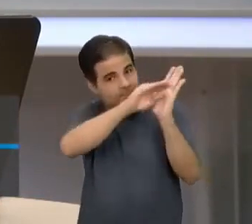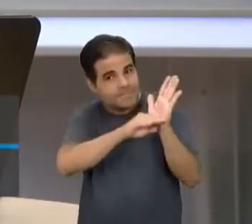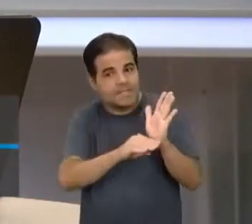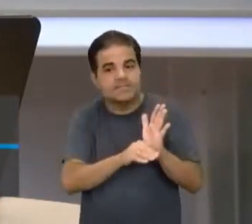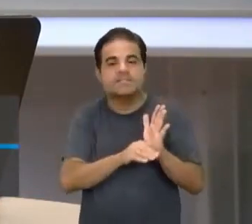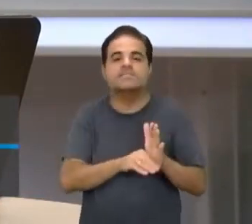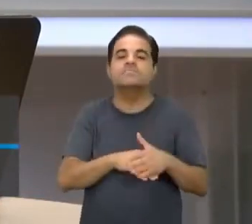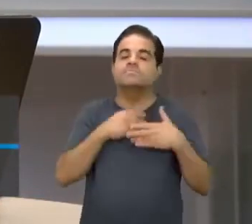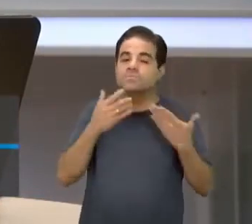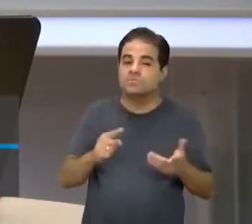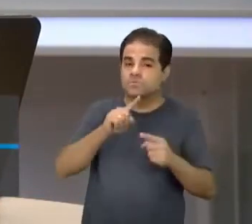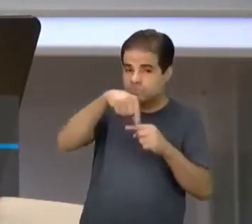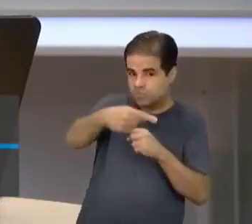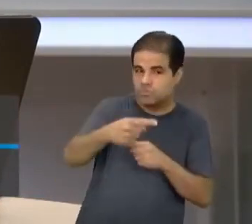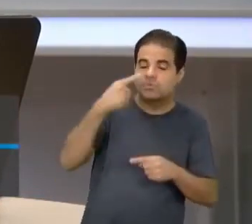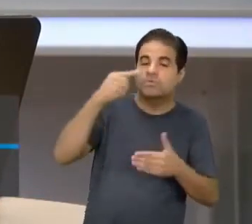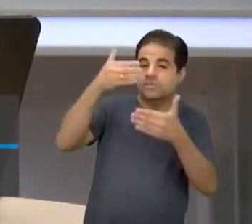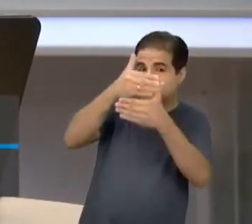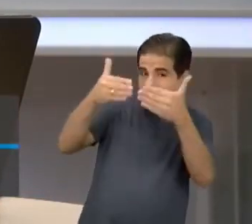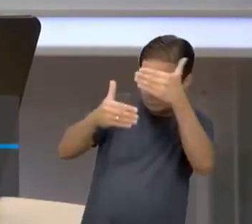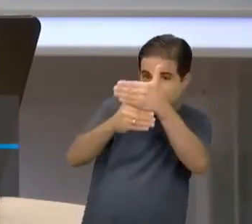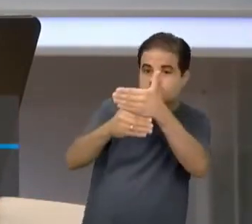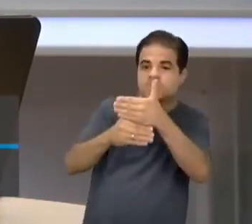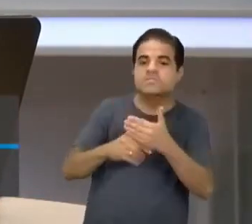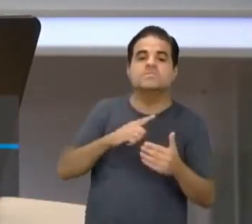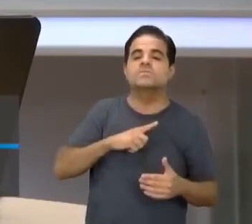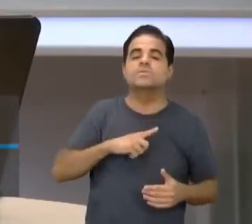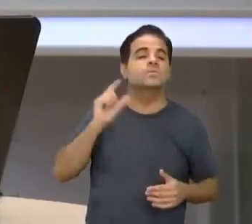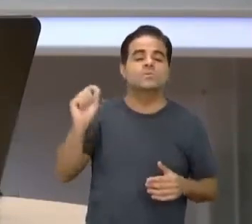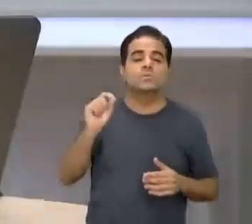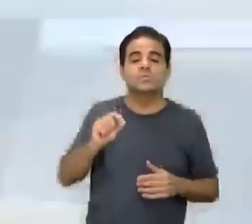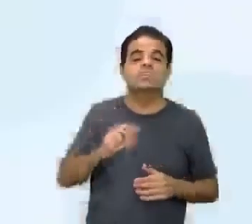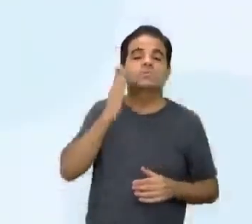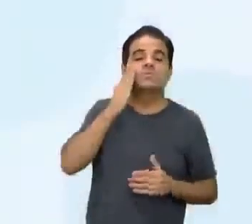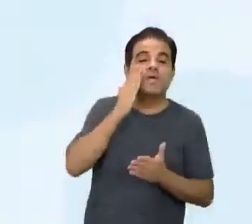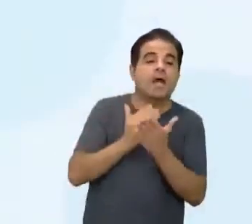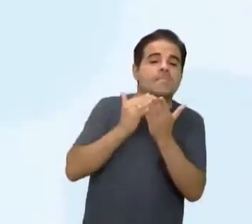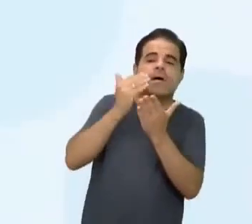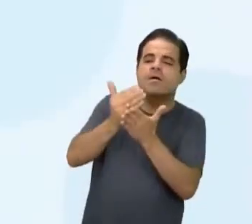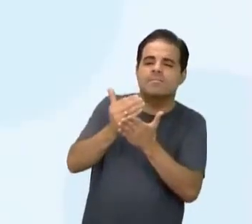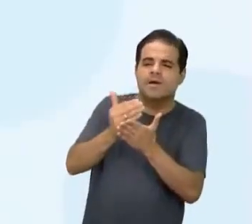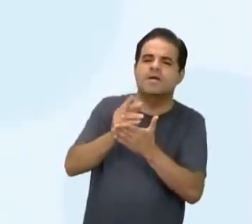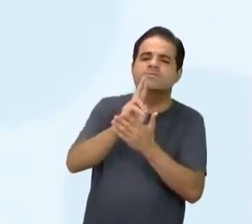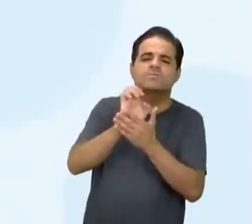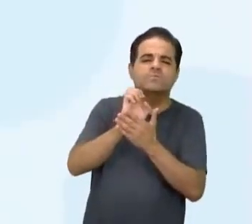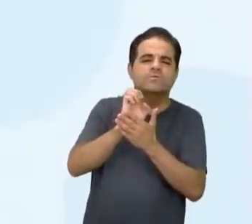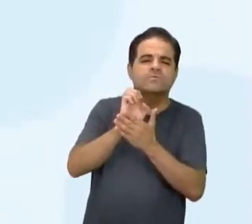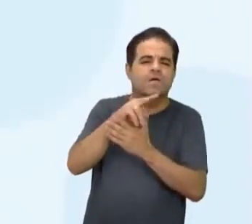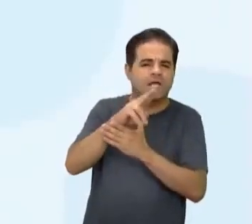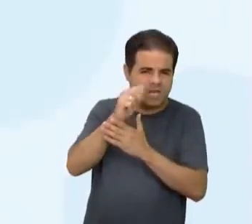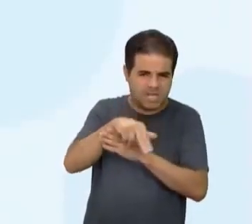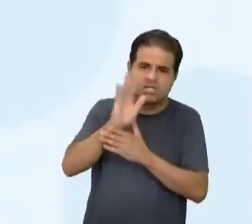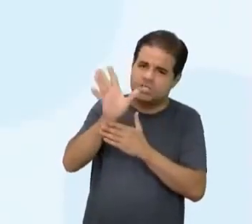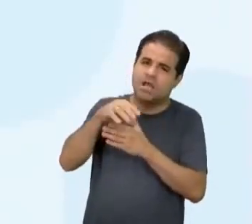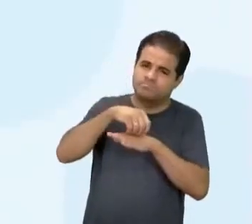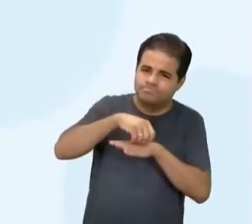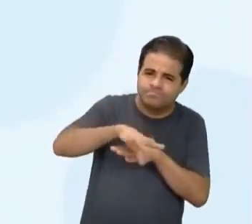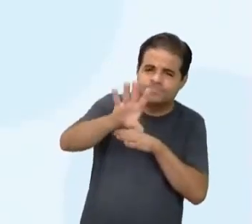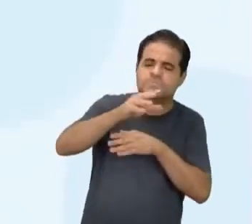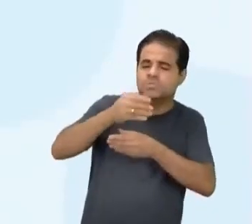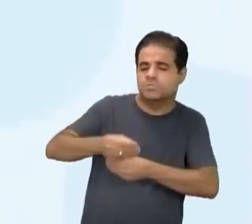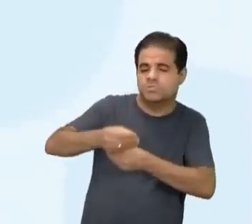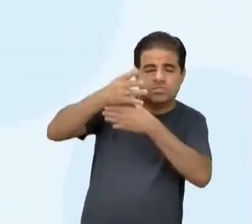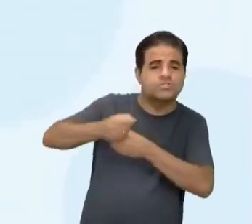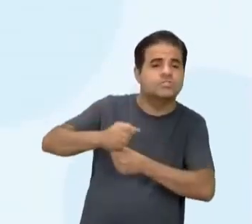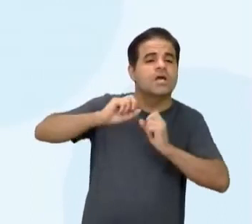tá? No próximo slide, pessoal, a gente tem aí um Saiba Mais. O Renan já passou para vocês, né? Acho que já está até aí no